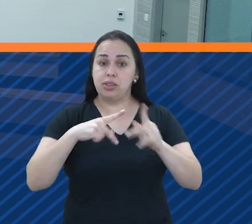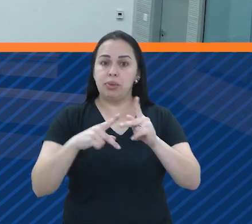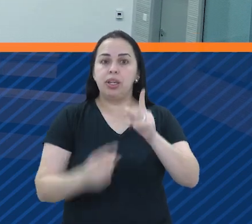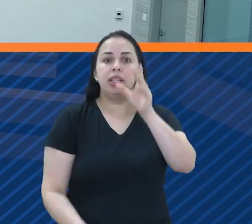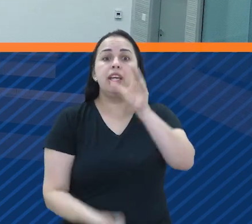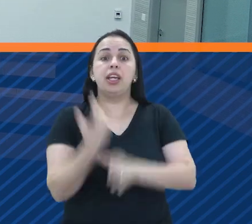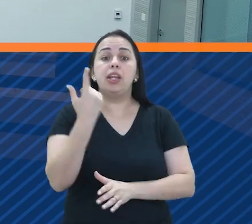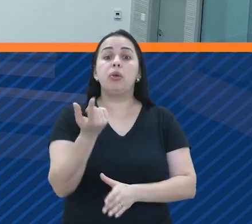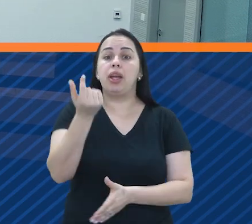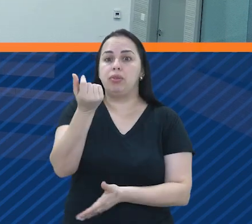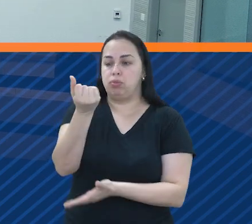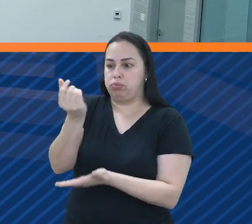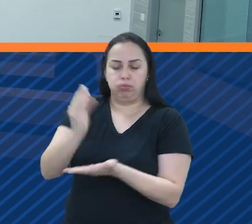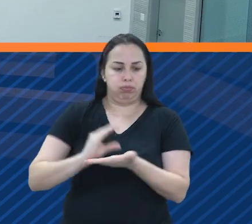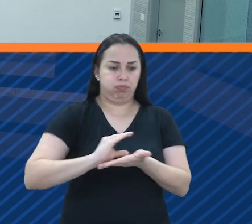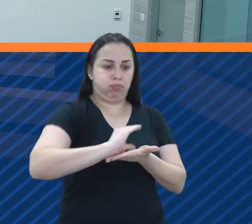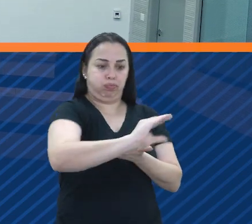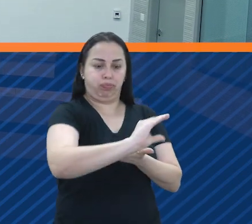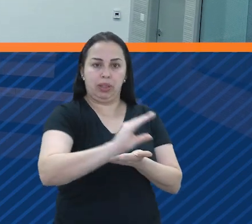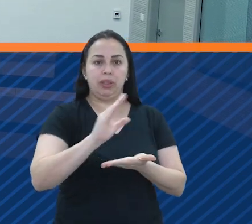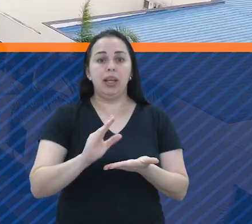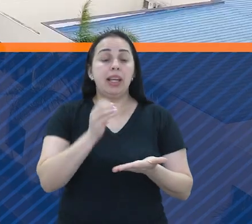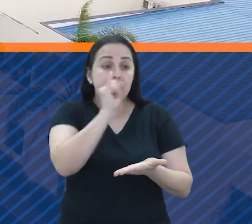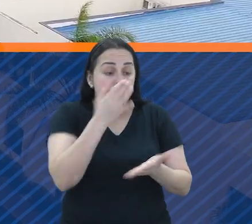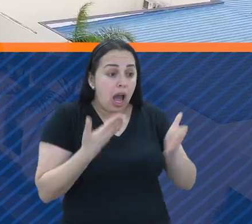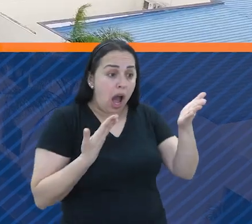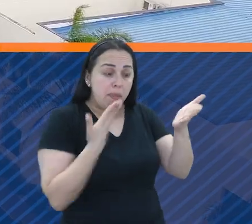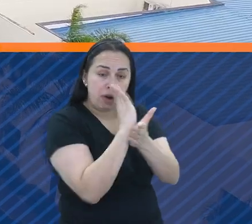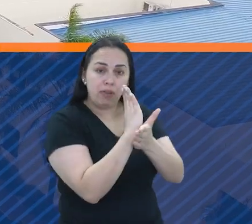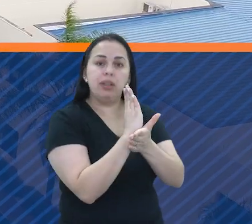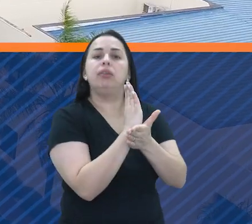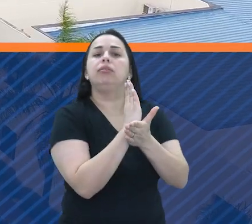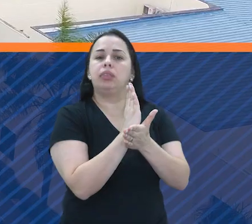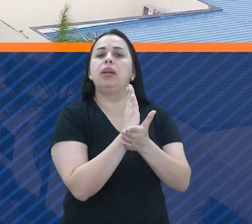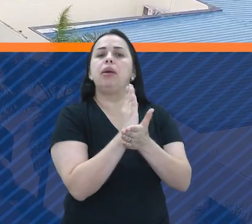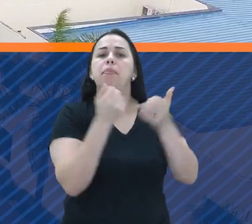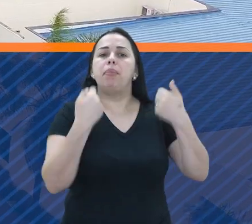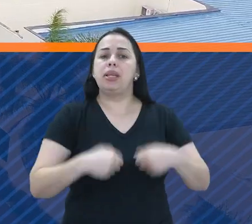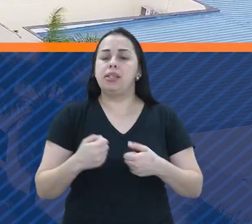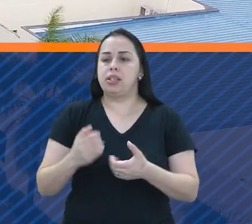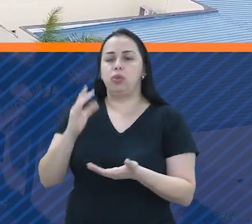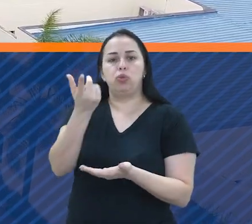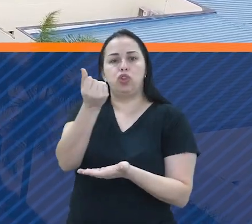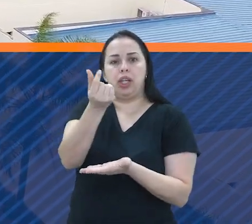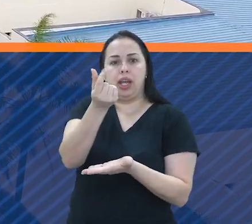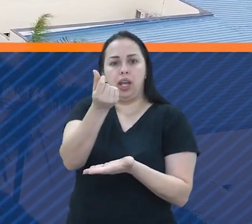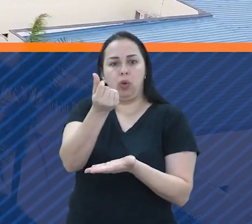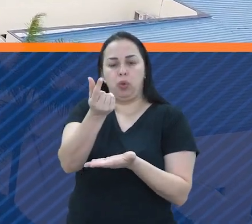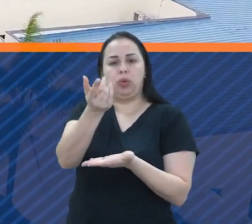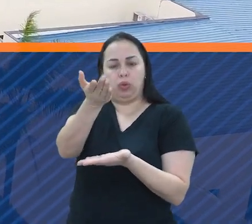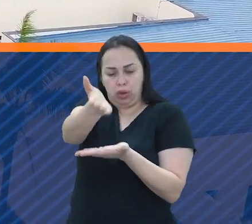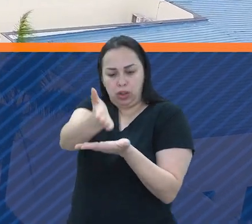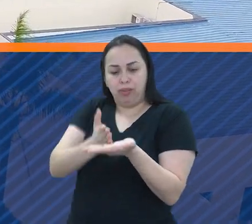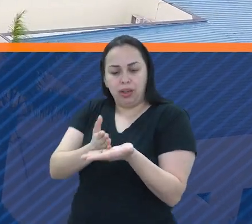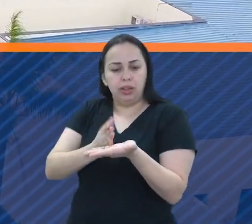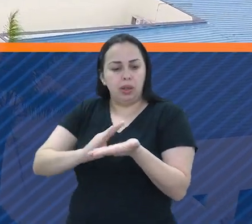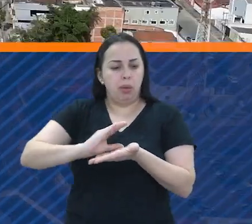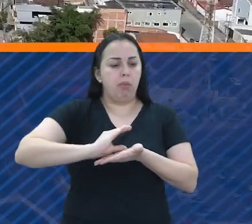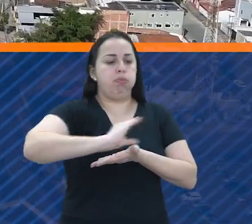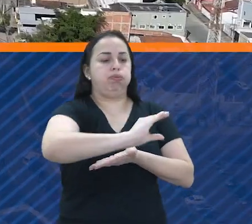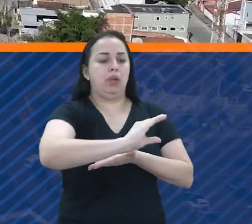São José o chamado orçamento impositivo. Caso aprovada, a matéria determina a reserva de parte do orçamento do